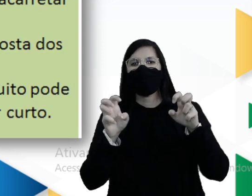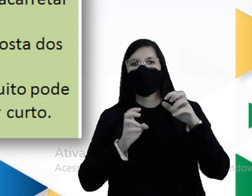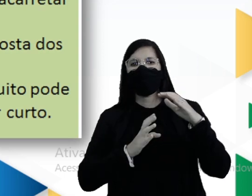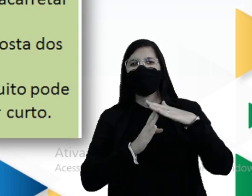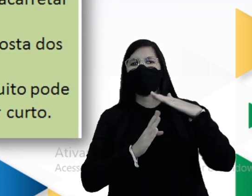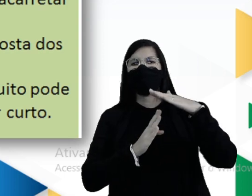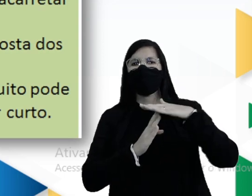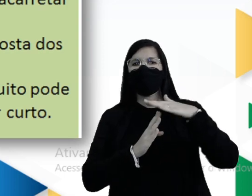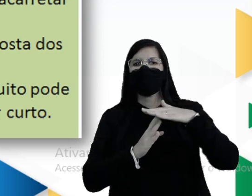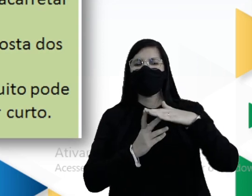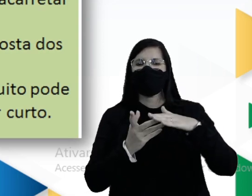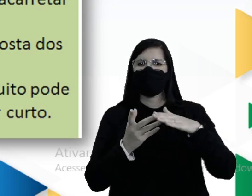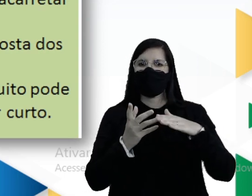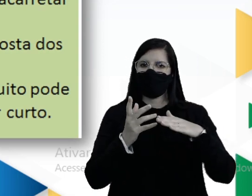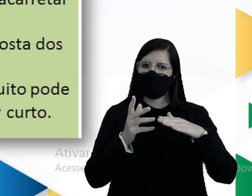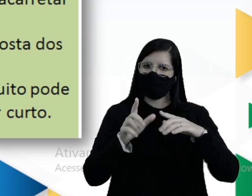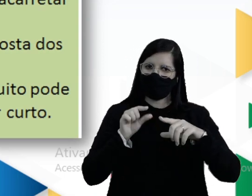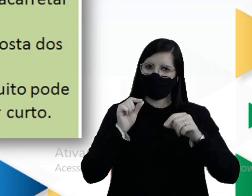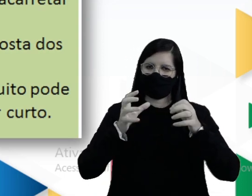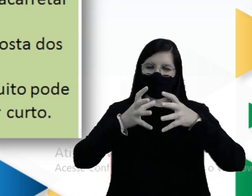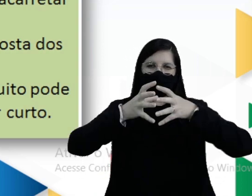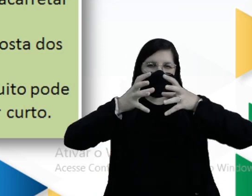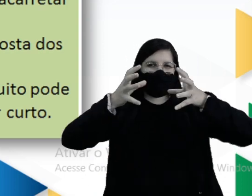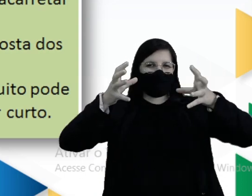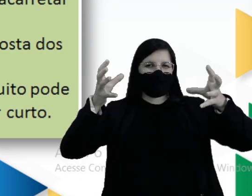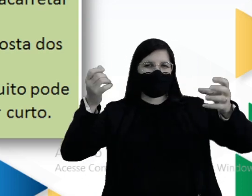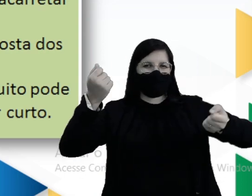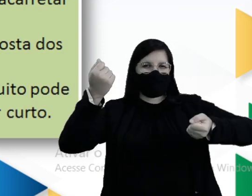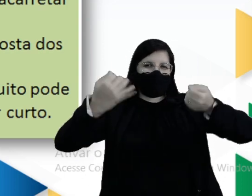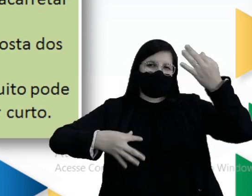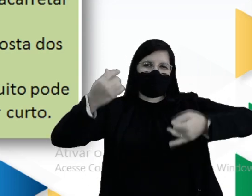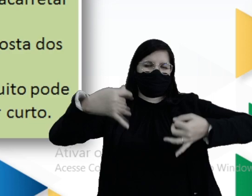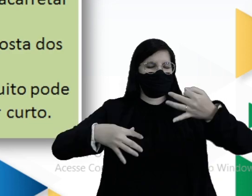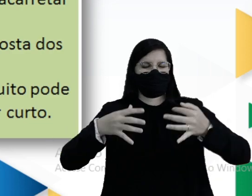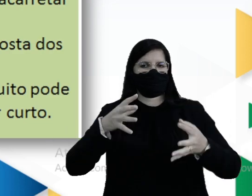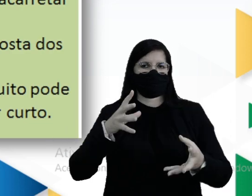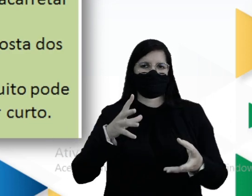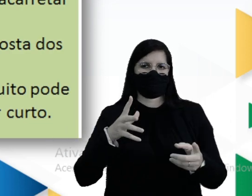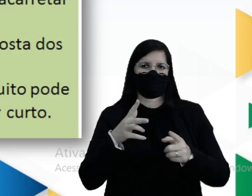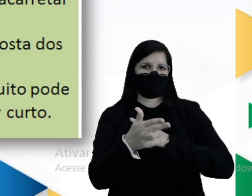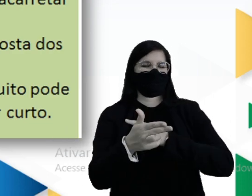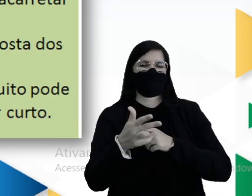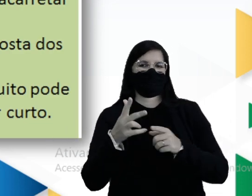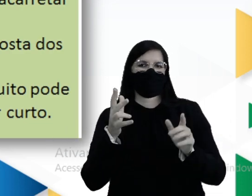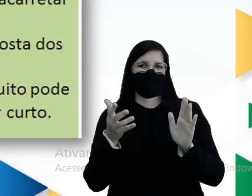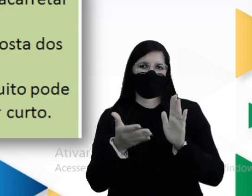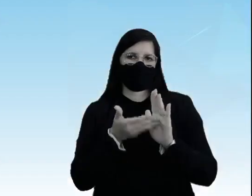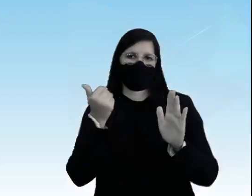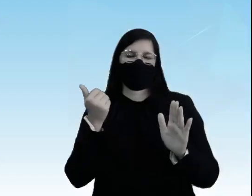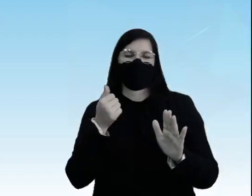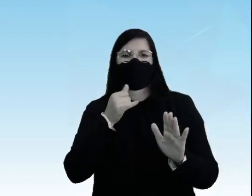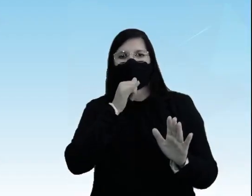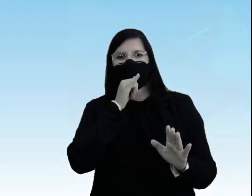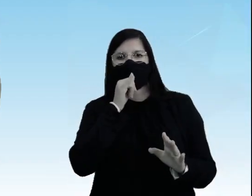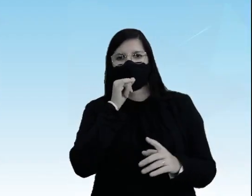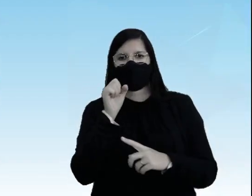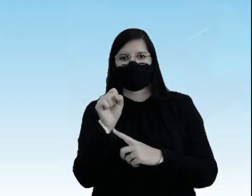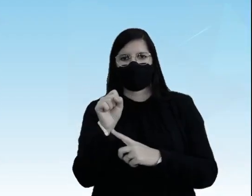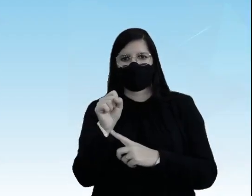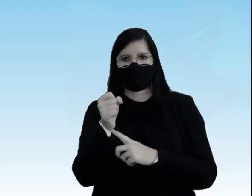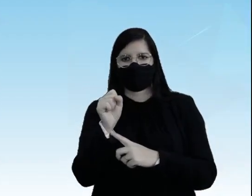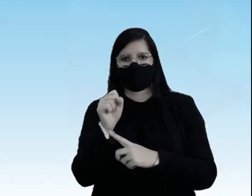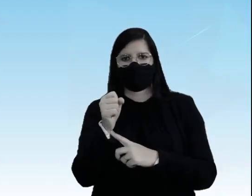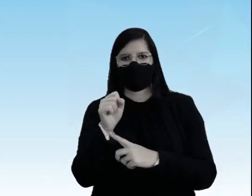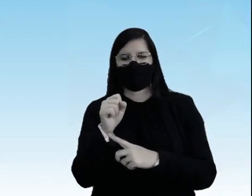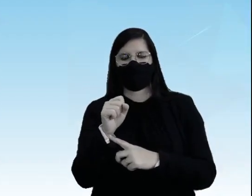vocês, assuntos muito amplos, fazer um recorte. Por exemplo, vai falar sobre substantivo. O que é que você